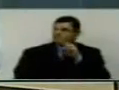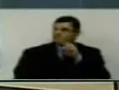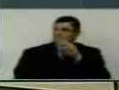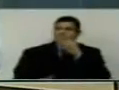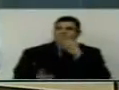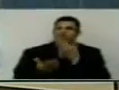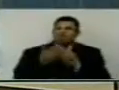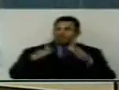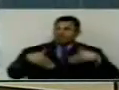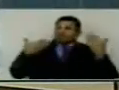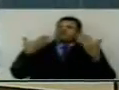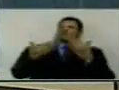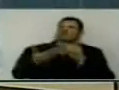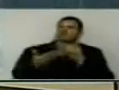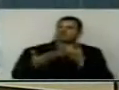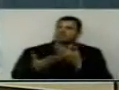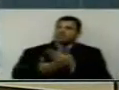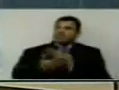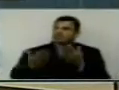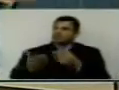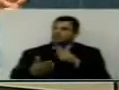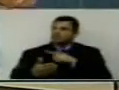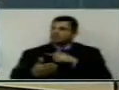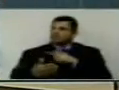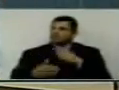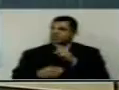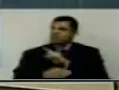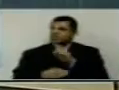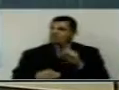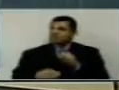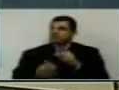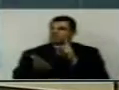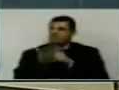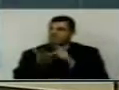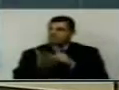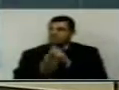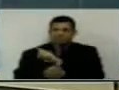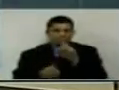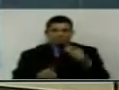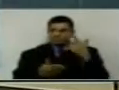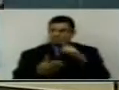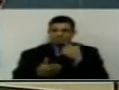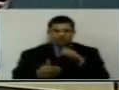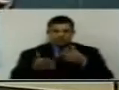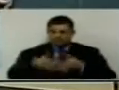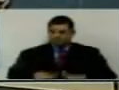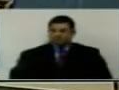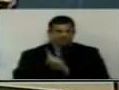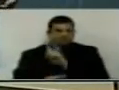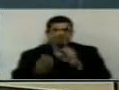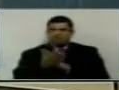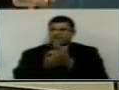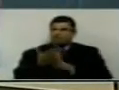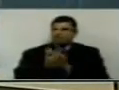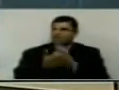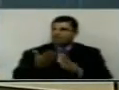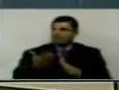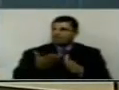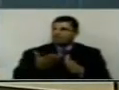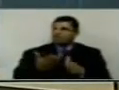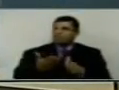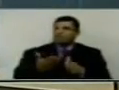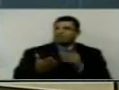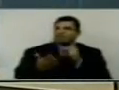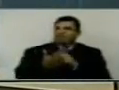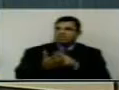da molecada, né? Eu tive que corrigir, não, é verdade, nenhum de vocês tinha nascido, e nenhum tinha nascido